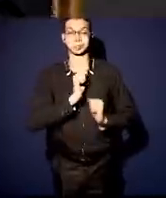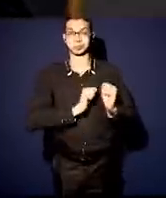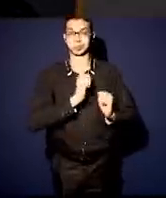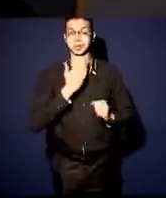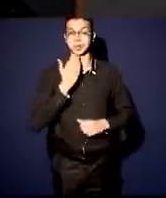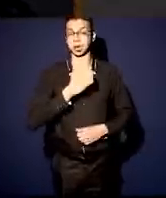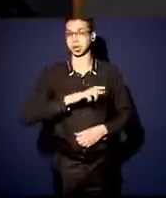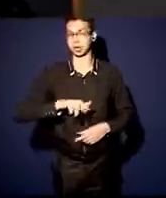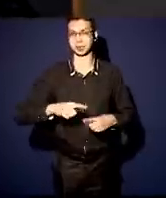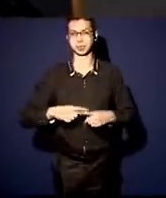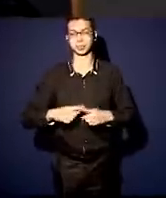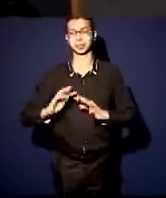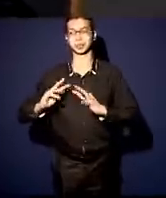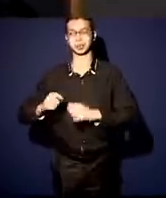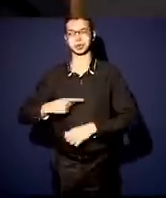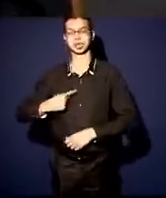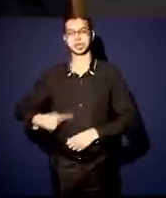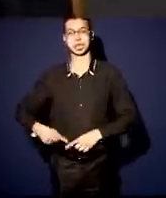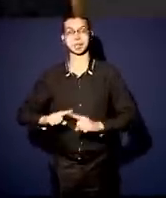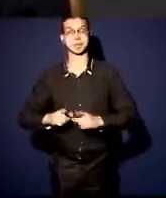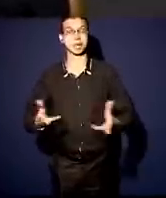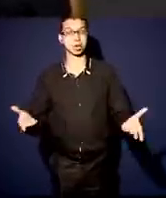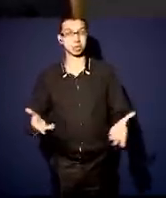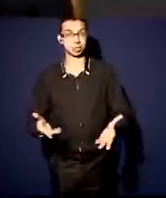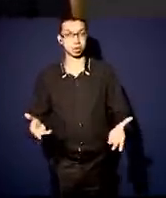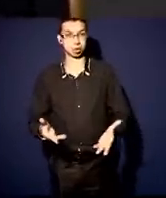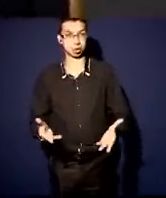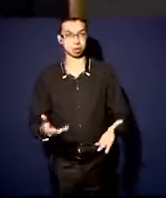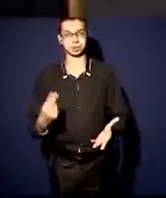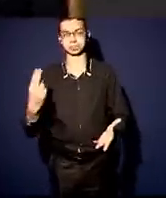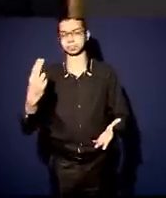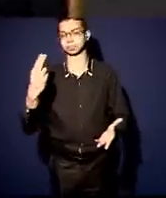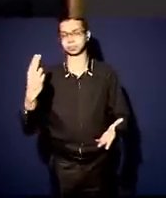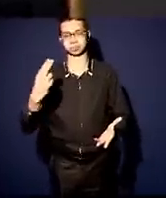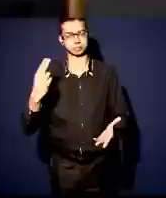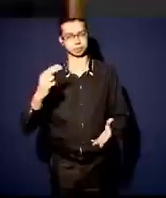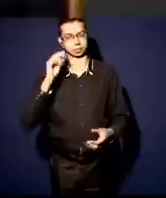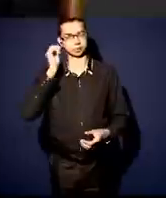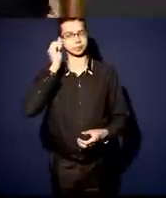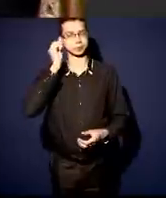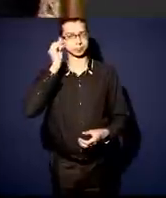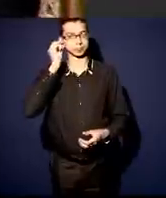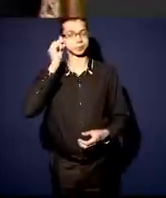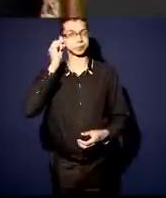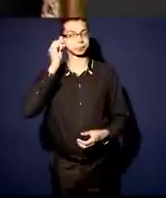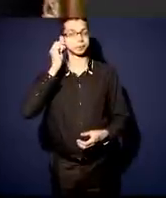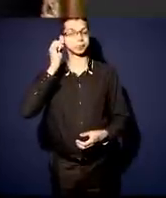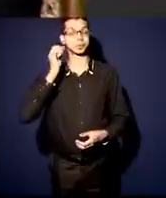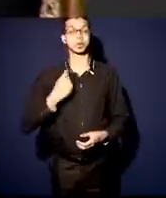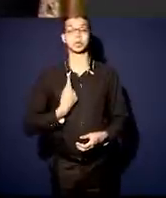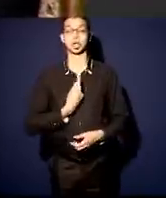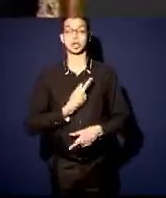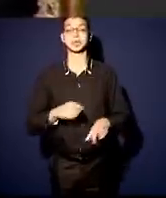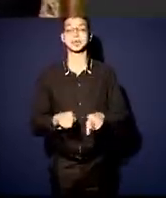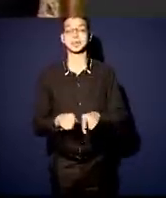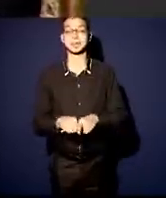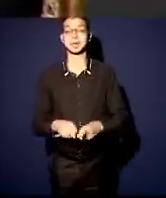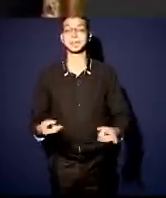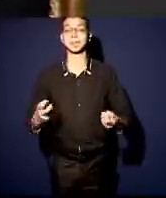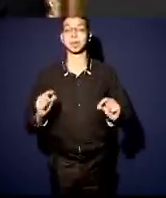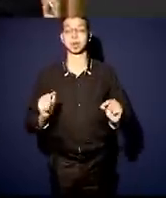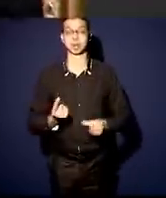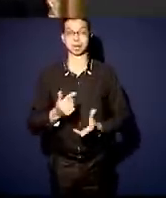na geopolítica atual não se permite mais. E a gente vai ter gastos com defesa crescendo,